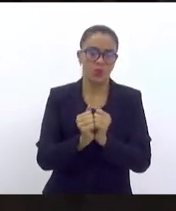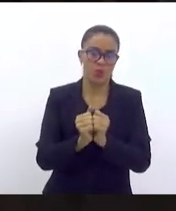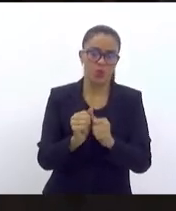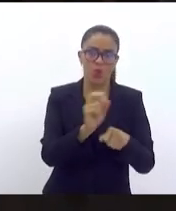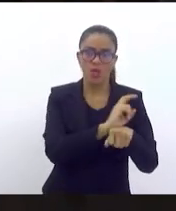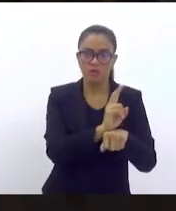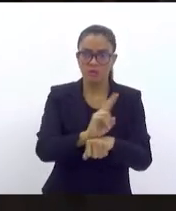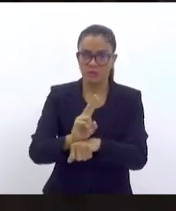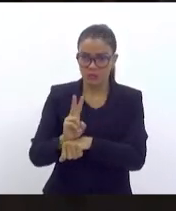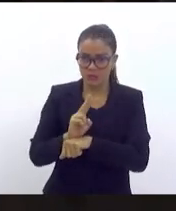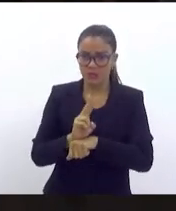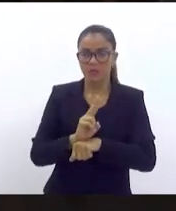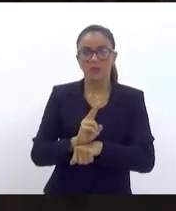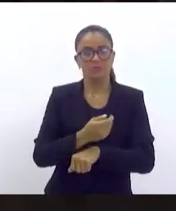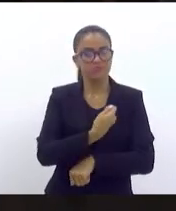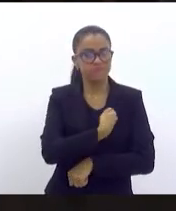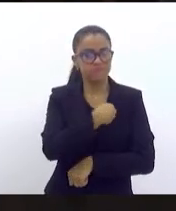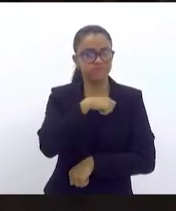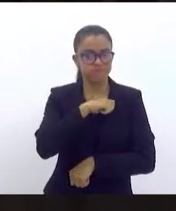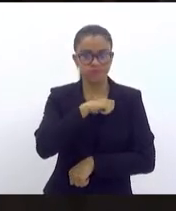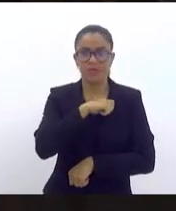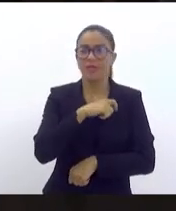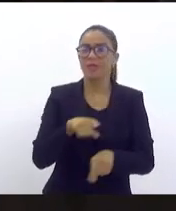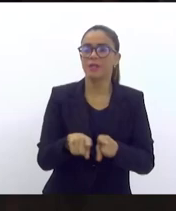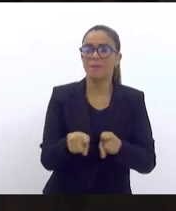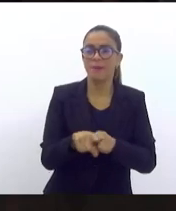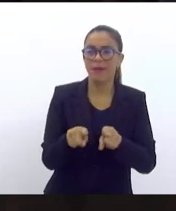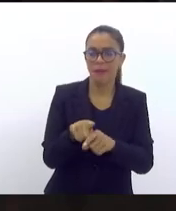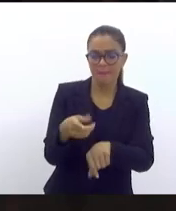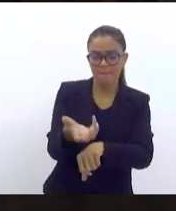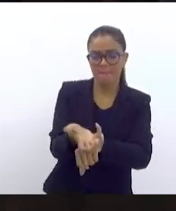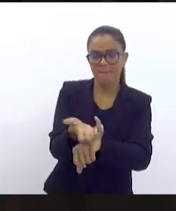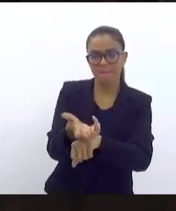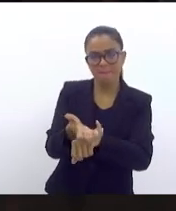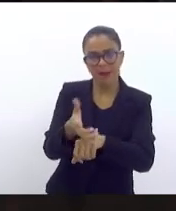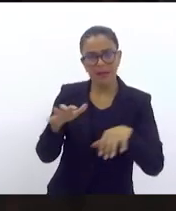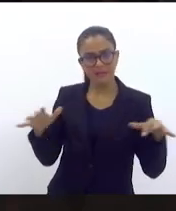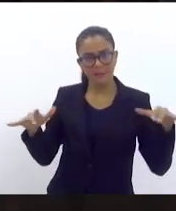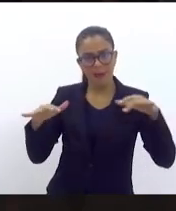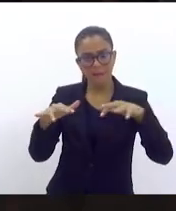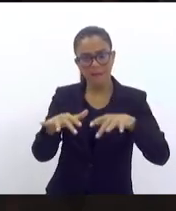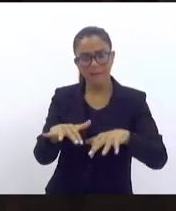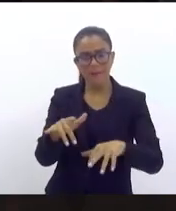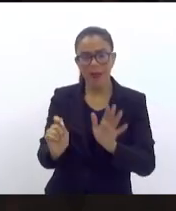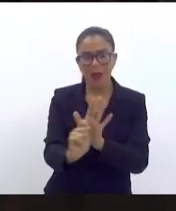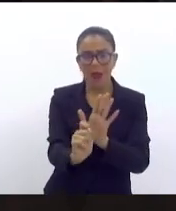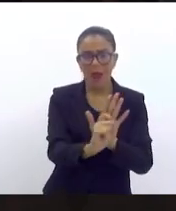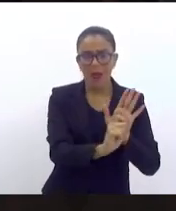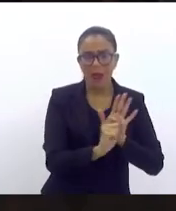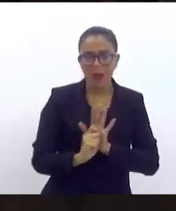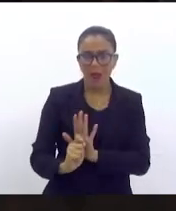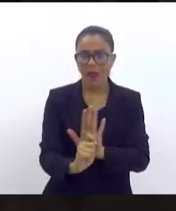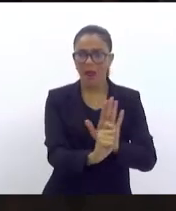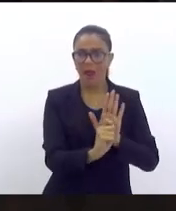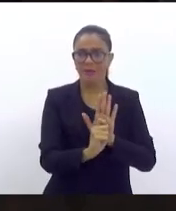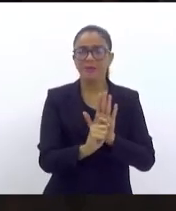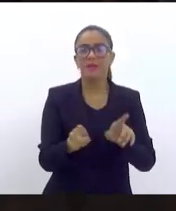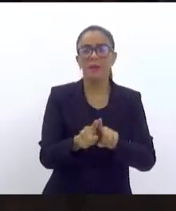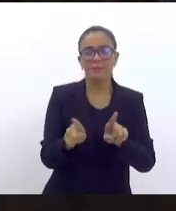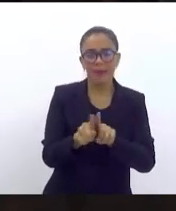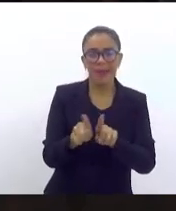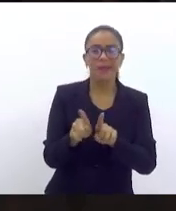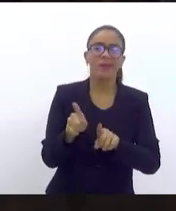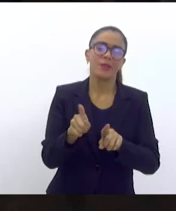impedir a banalização do consumo de drogas em praça pública pela Juventude e discutir temas relevantes como da droga sintética